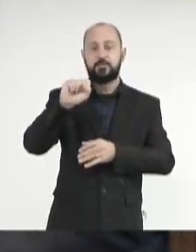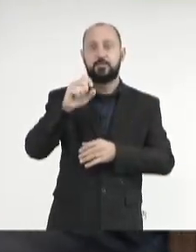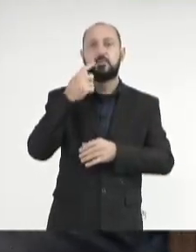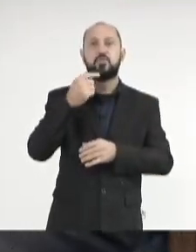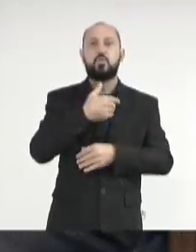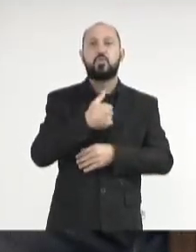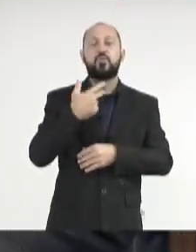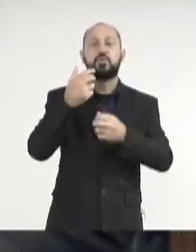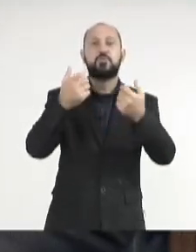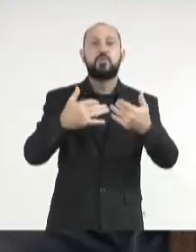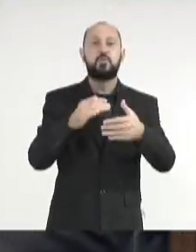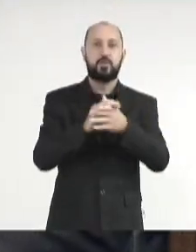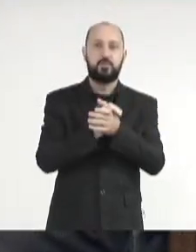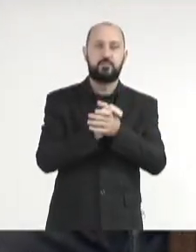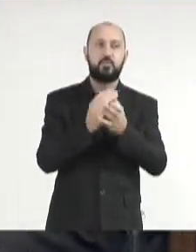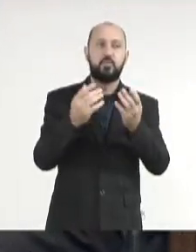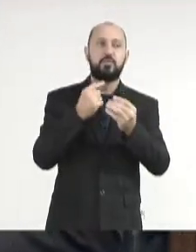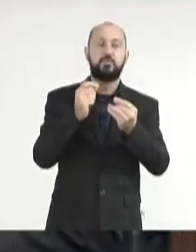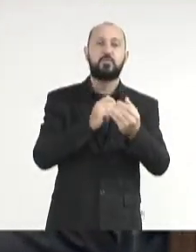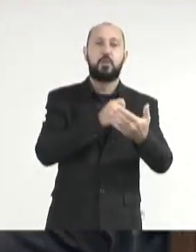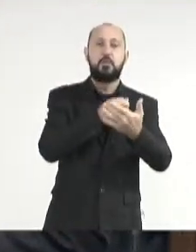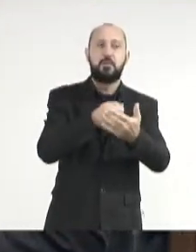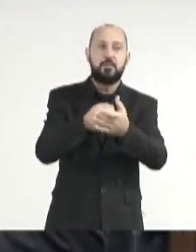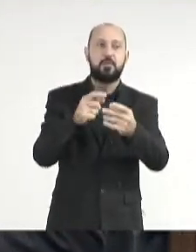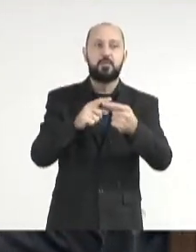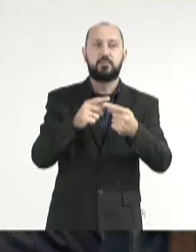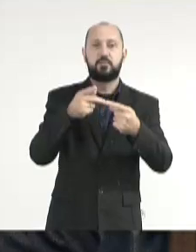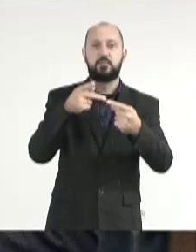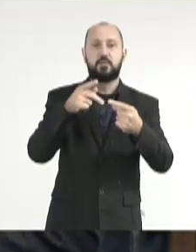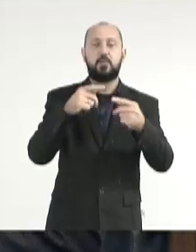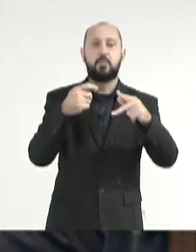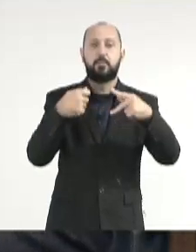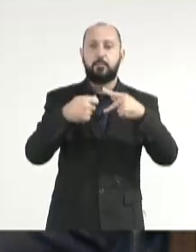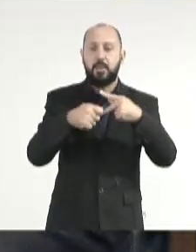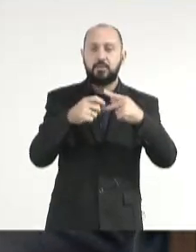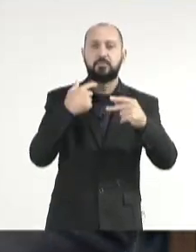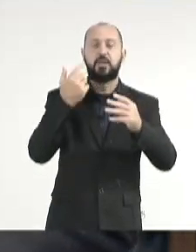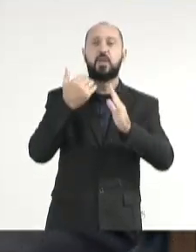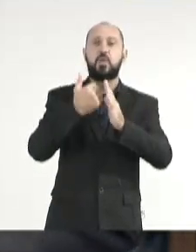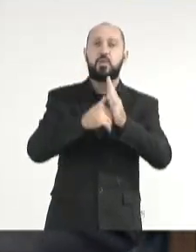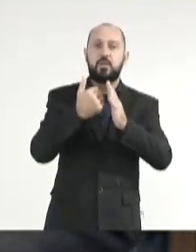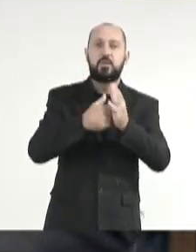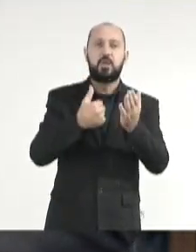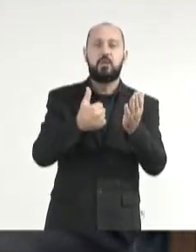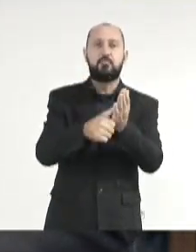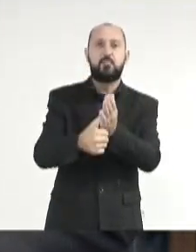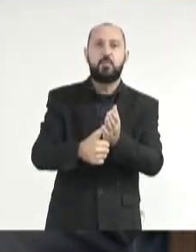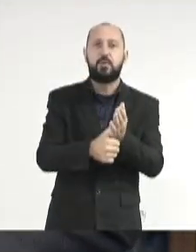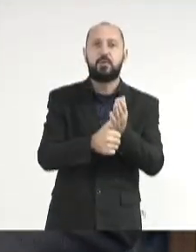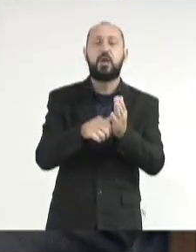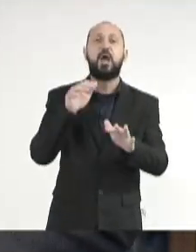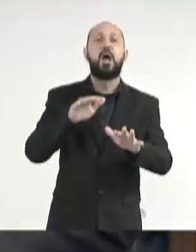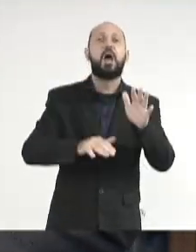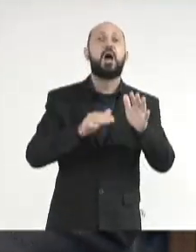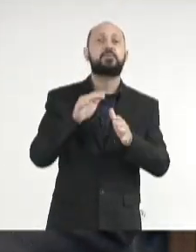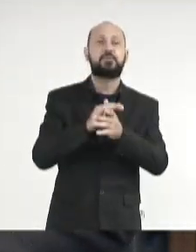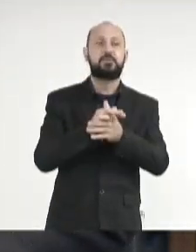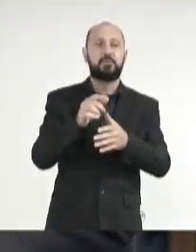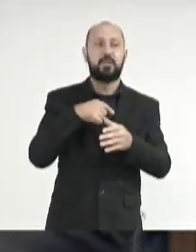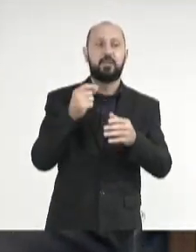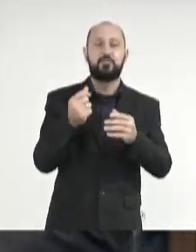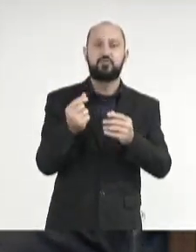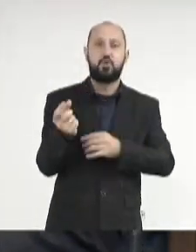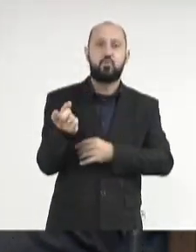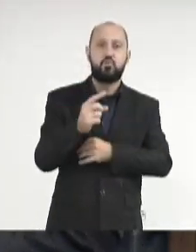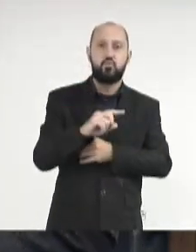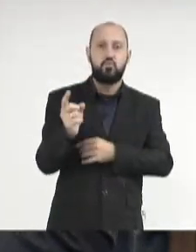Que o governo justifica? Hoje tem muita forma de pagamento, tem o PIX, tem o débito, tem muita maquininha e tudo mais. E às vezes a